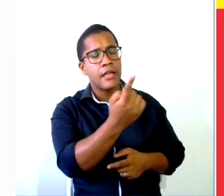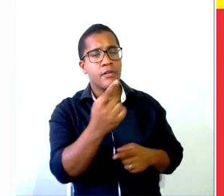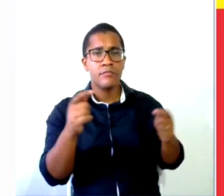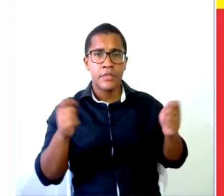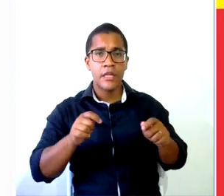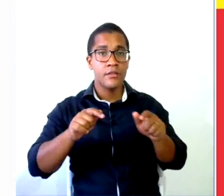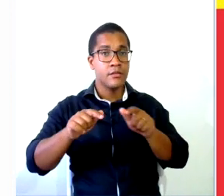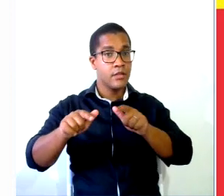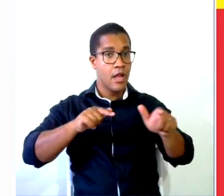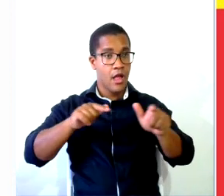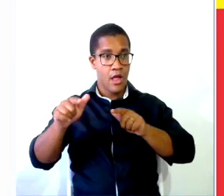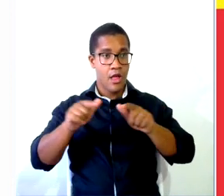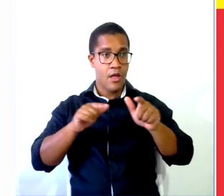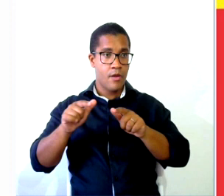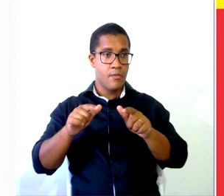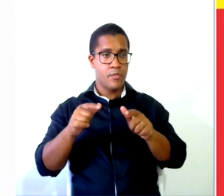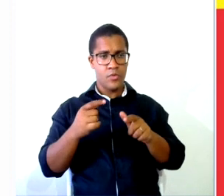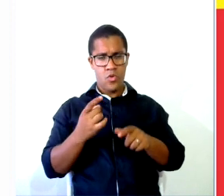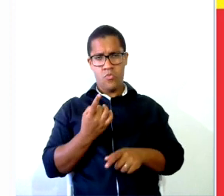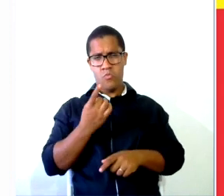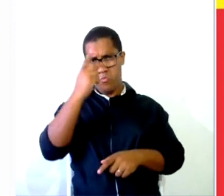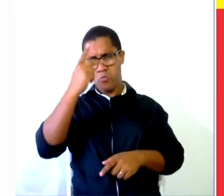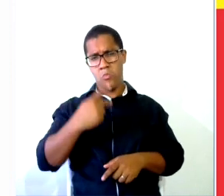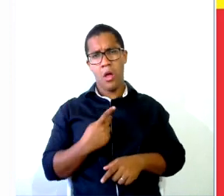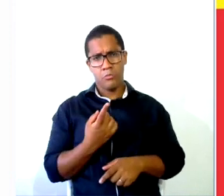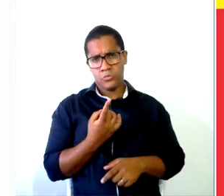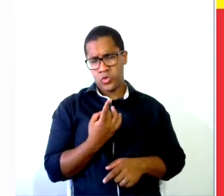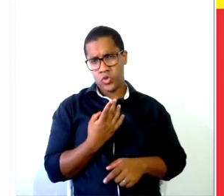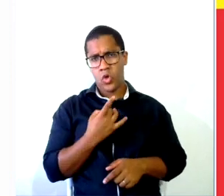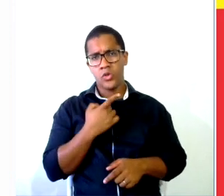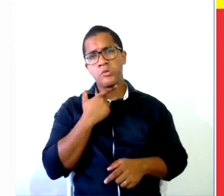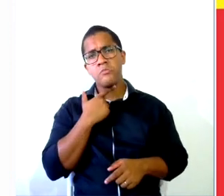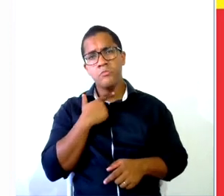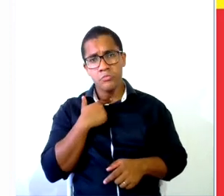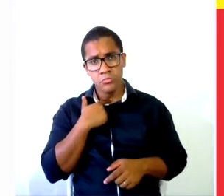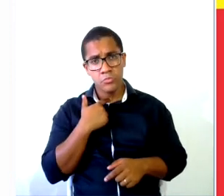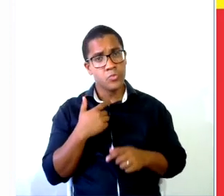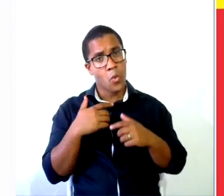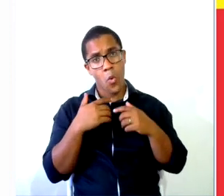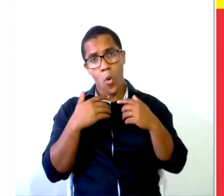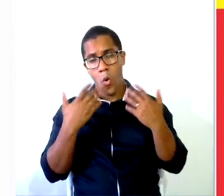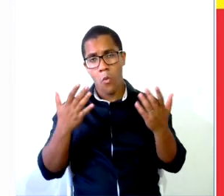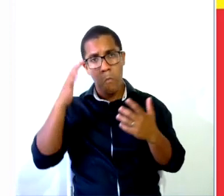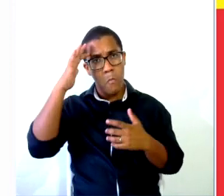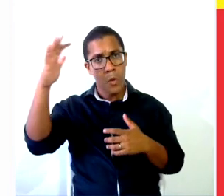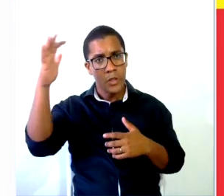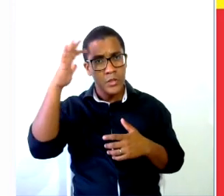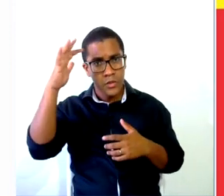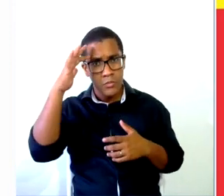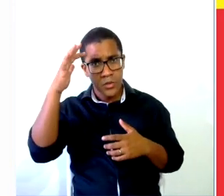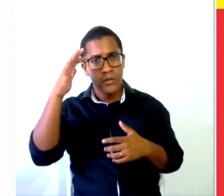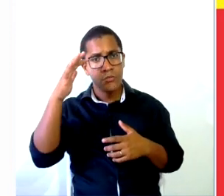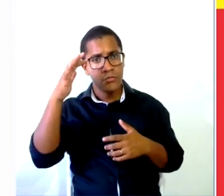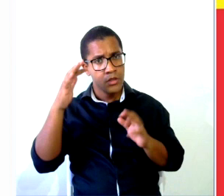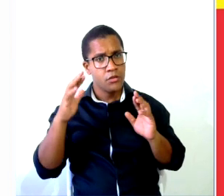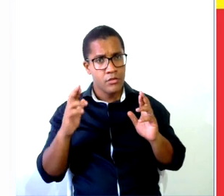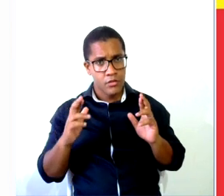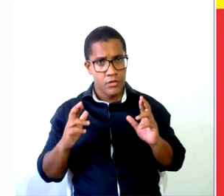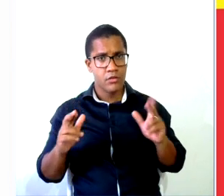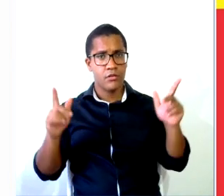pudesse executar por si próprio a vontade ou o pensamento do dono.